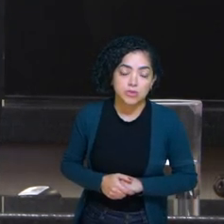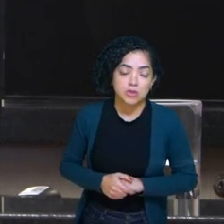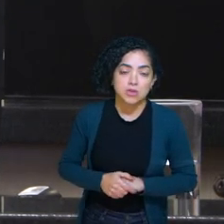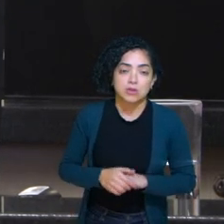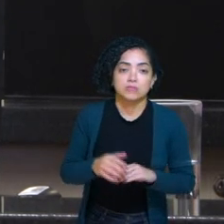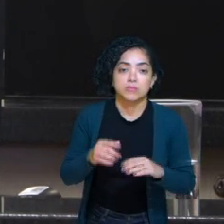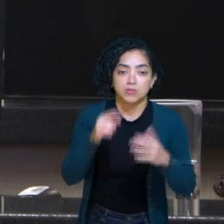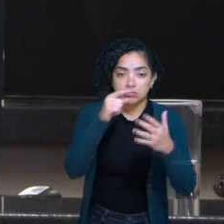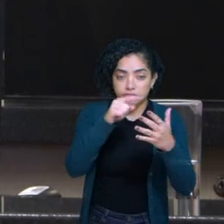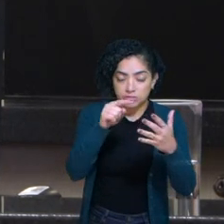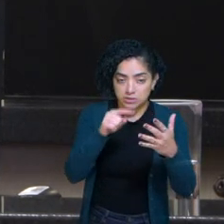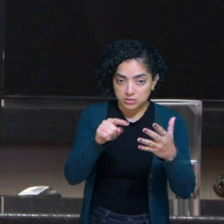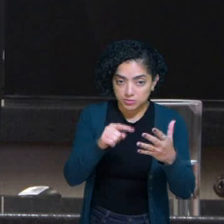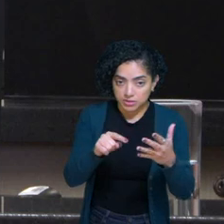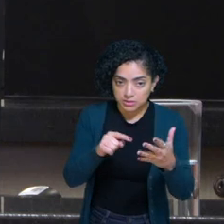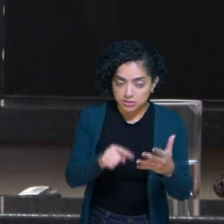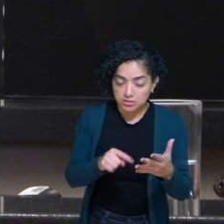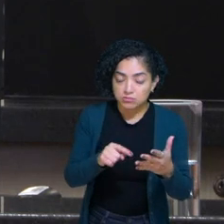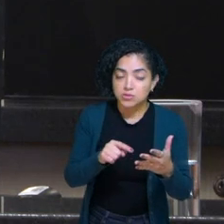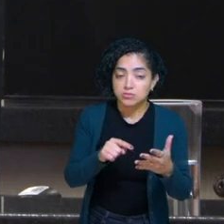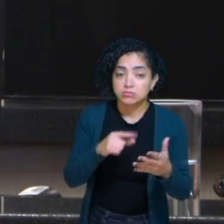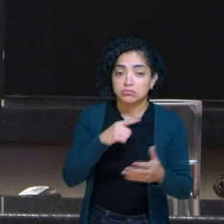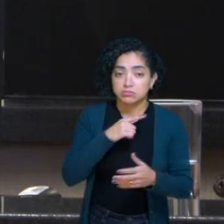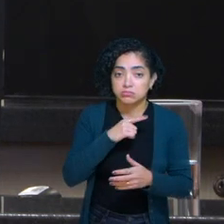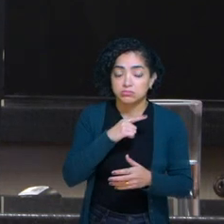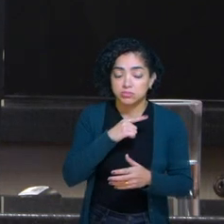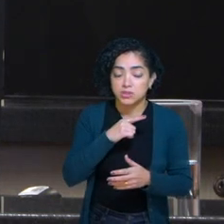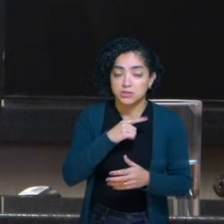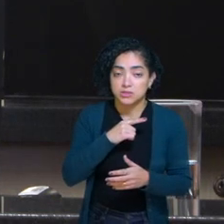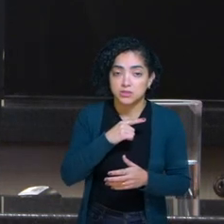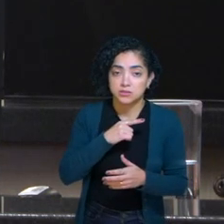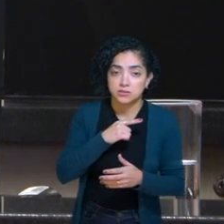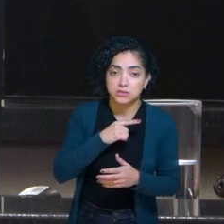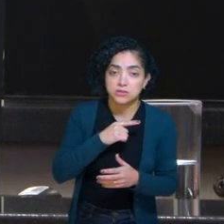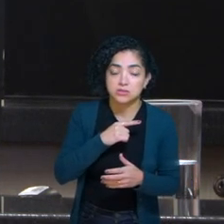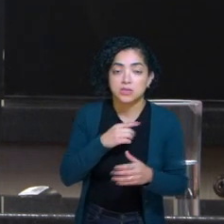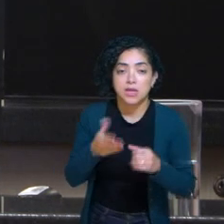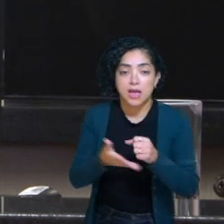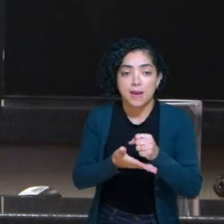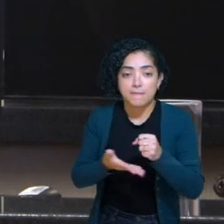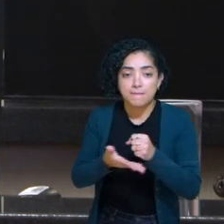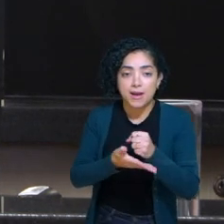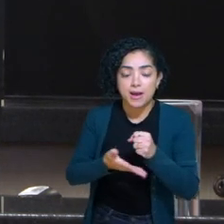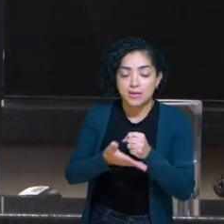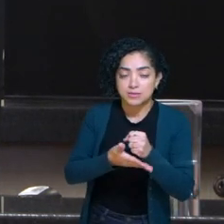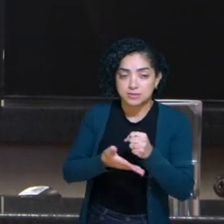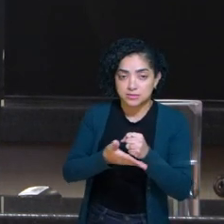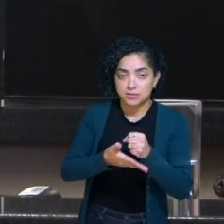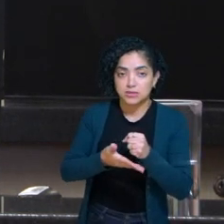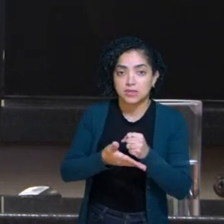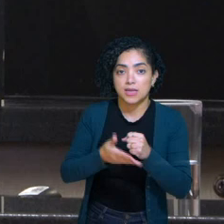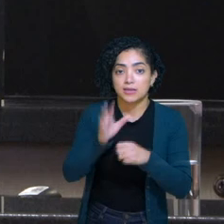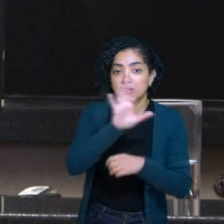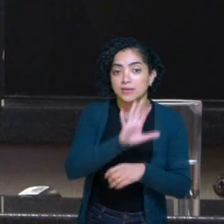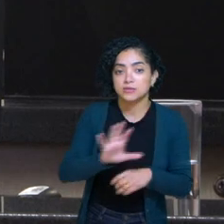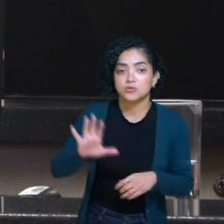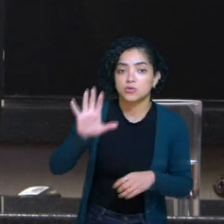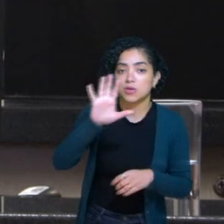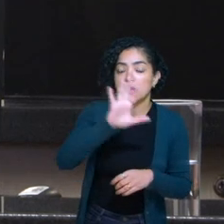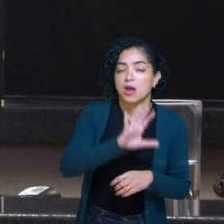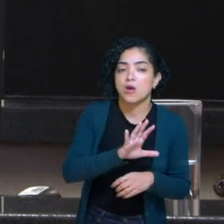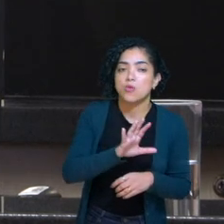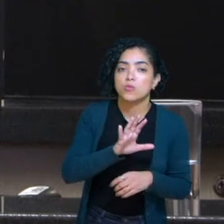da anfope né estão presente né a a base comum nacional é o que fundamenta